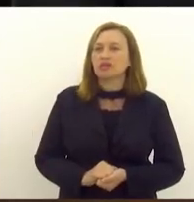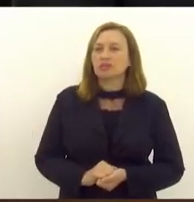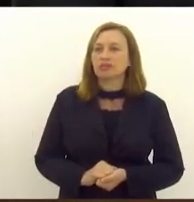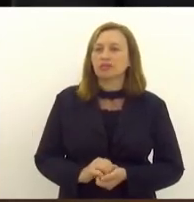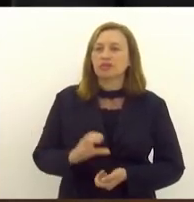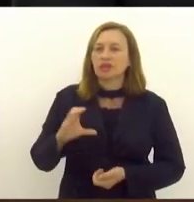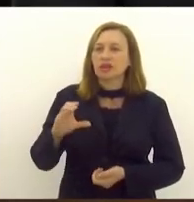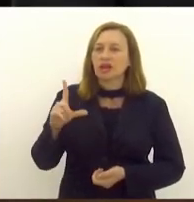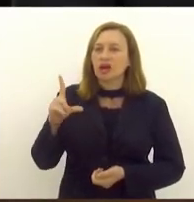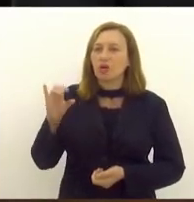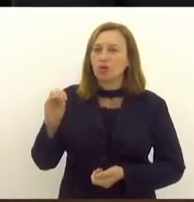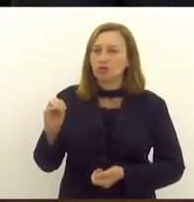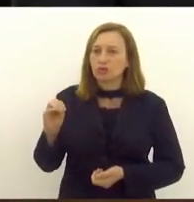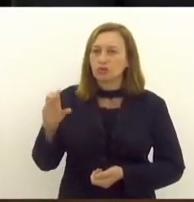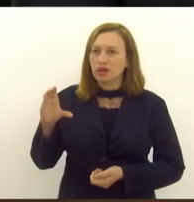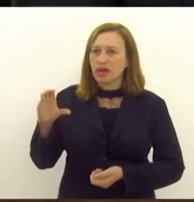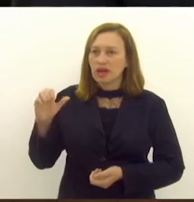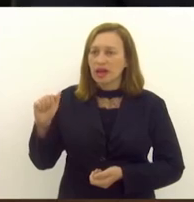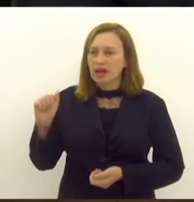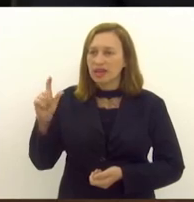Cláudio Caiado